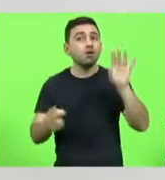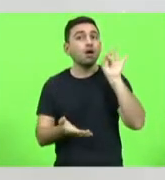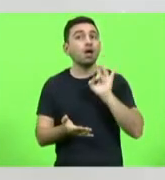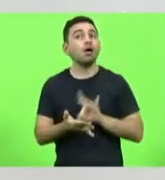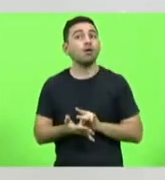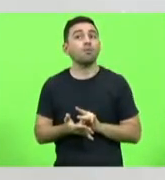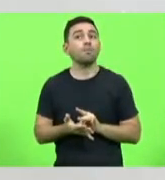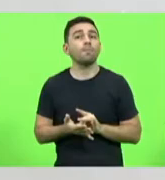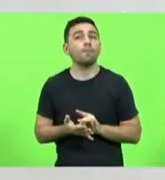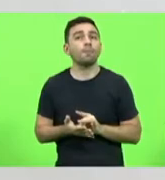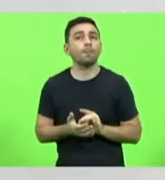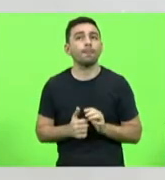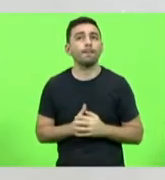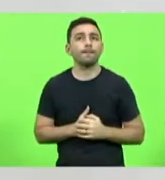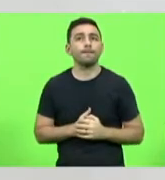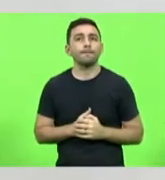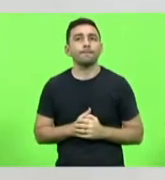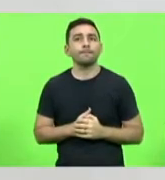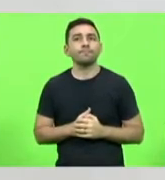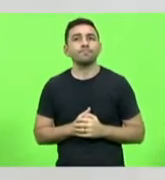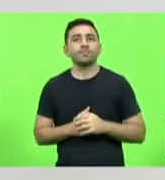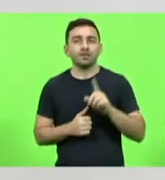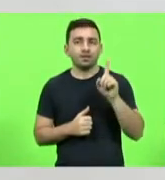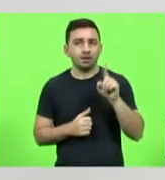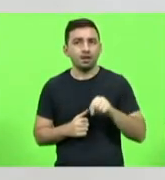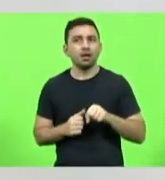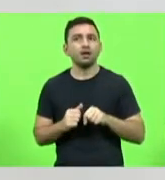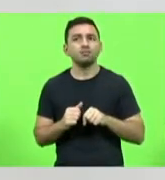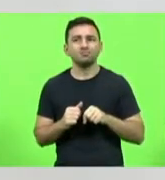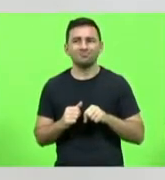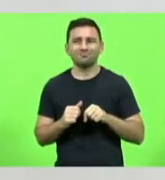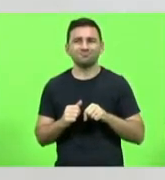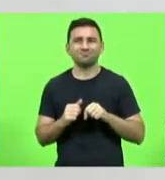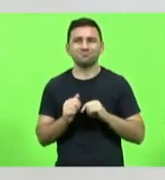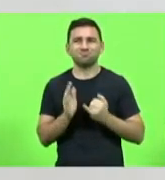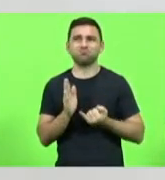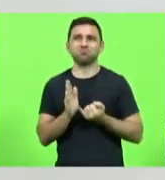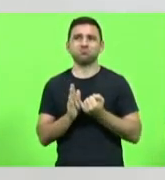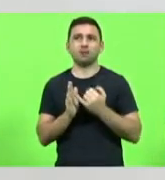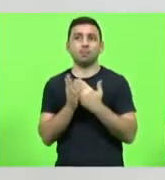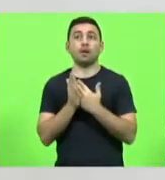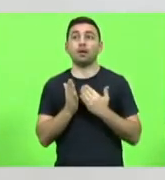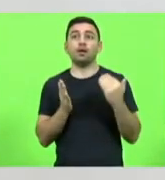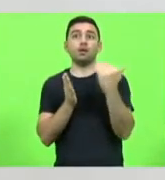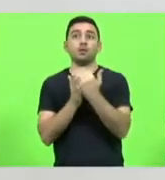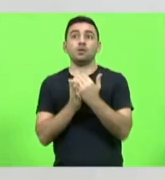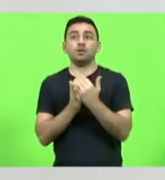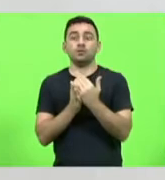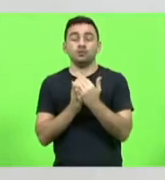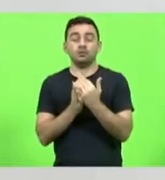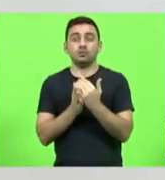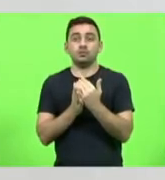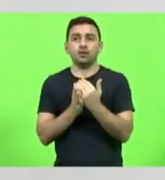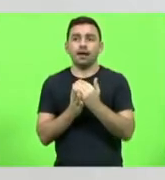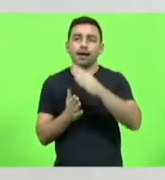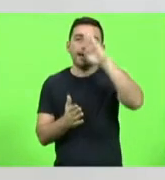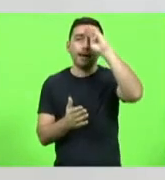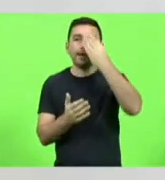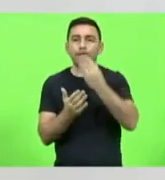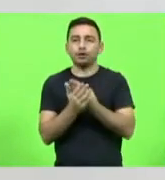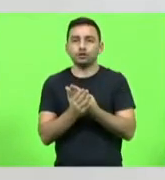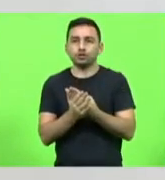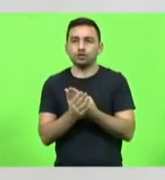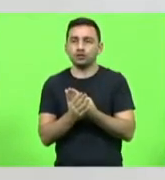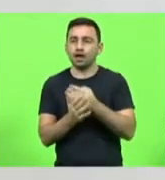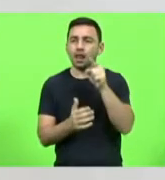visão de um superávit, ela é ilusória. Pronto. Né? Cada um acredita no ilusionismo que quer, né?